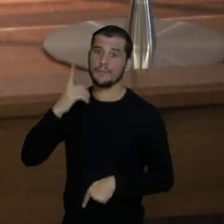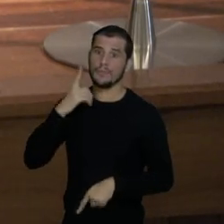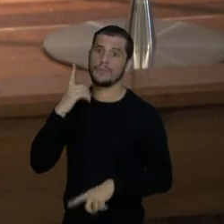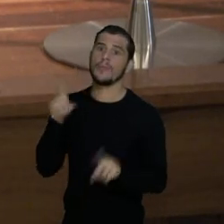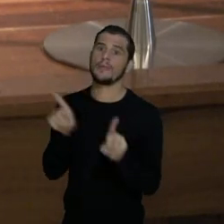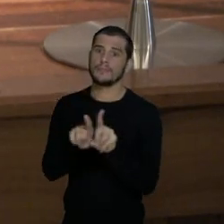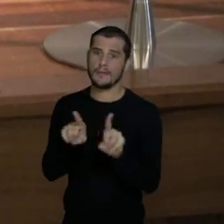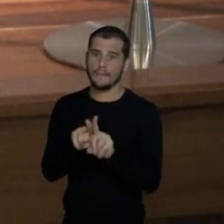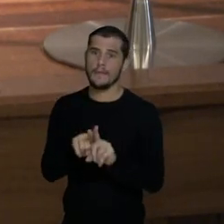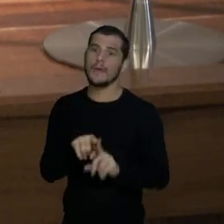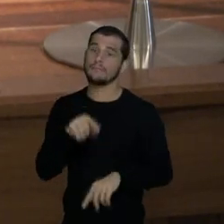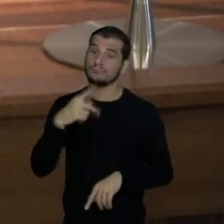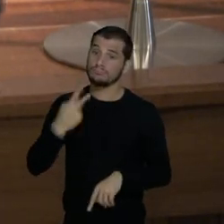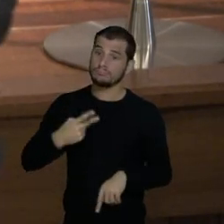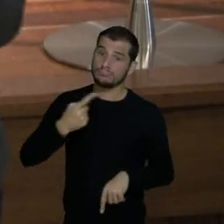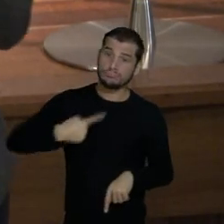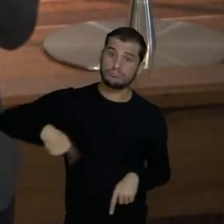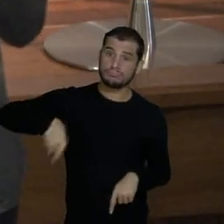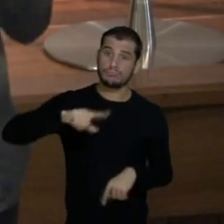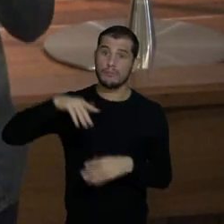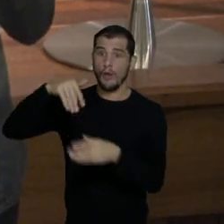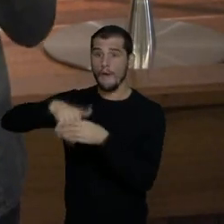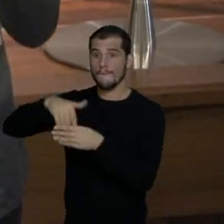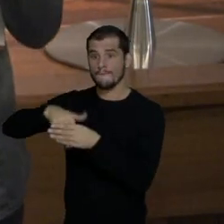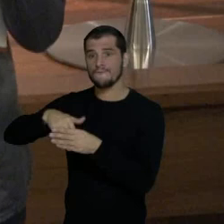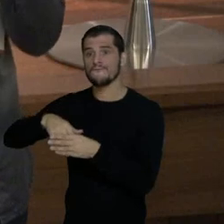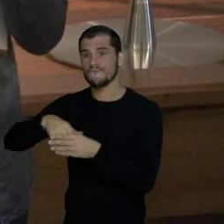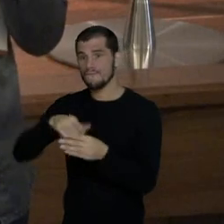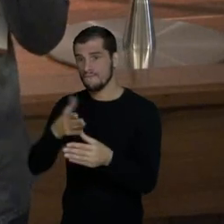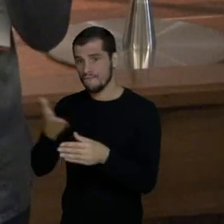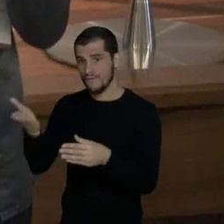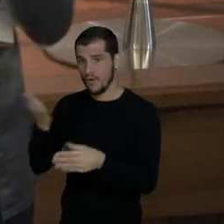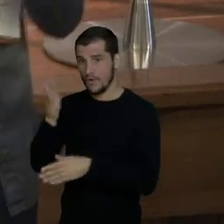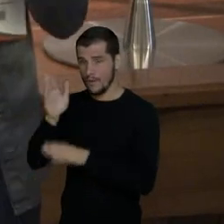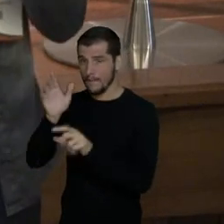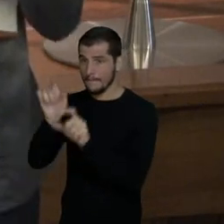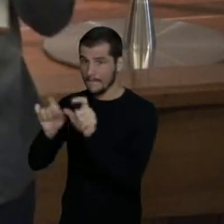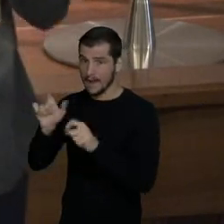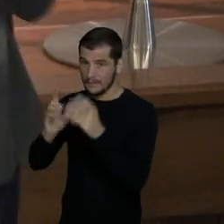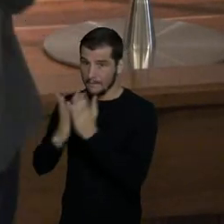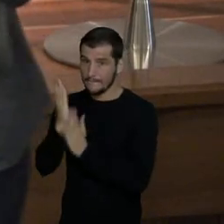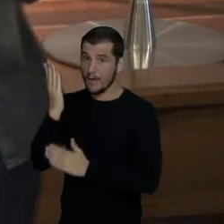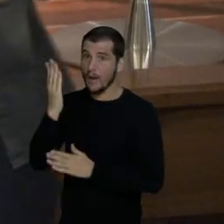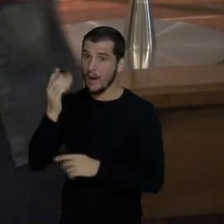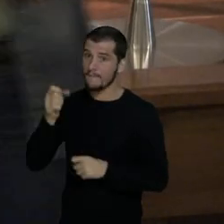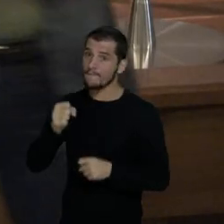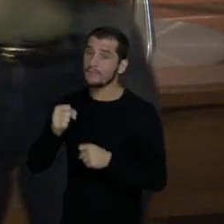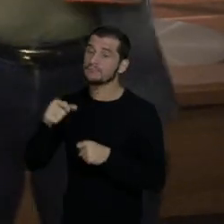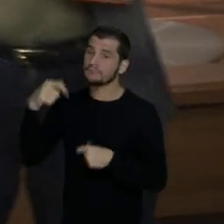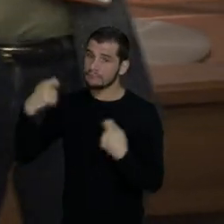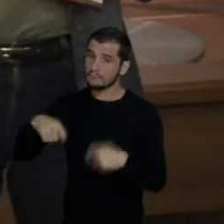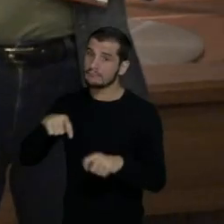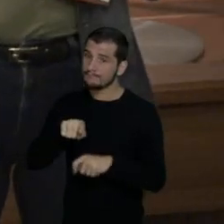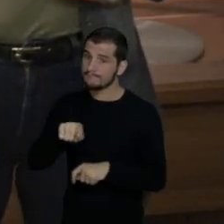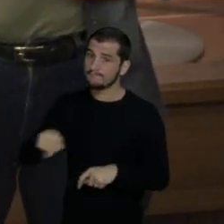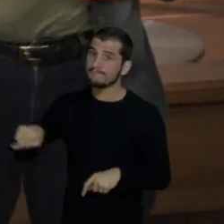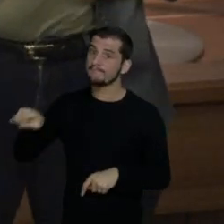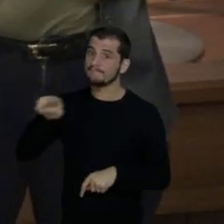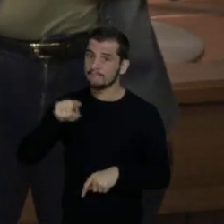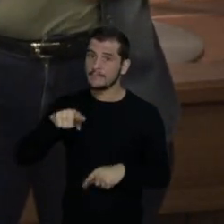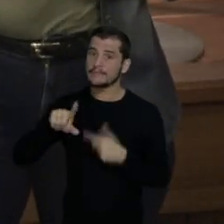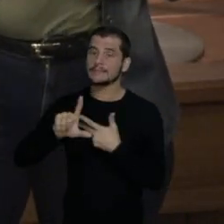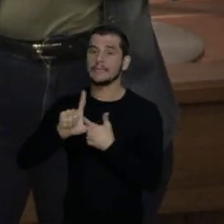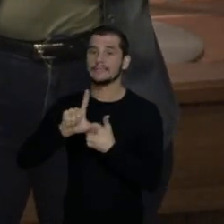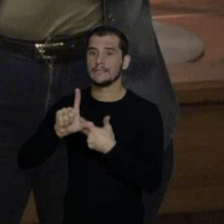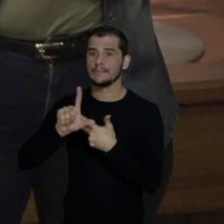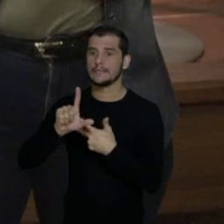nós elegemos para poder fazer acontecer e que são são eles é são essas instâncias que tem que